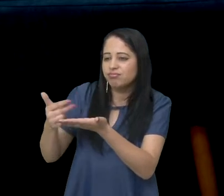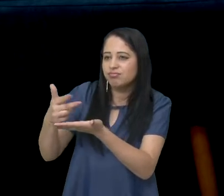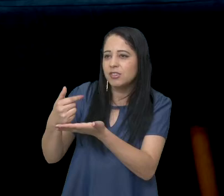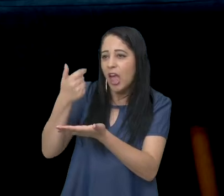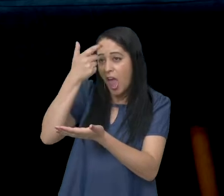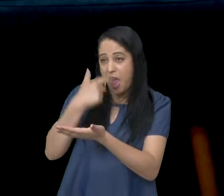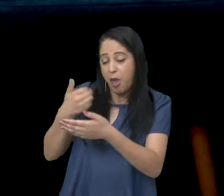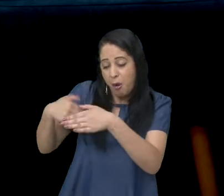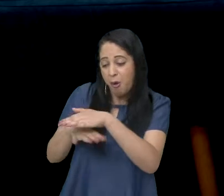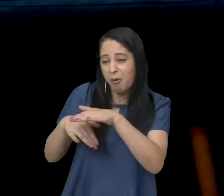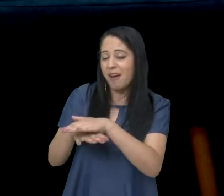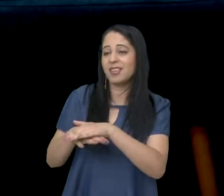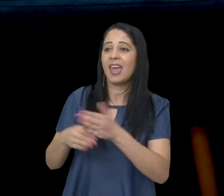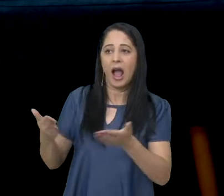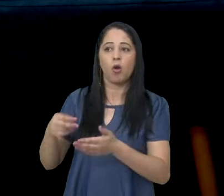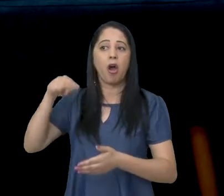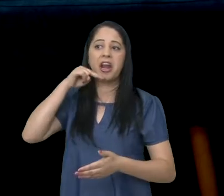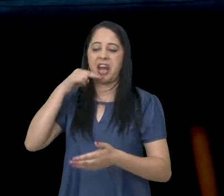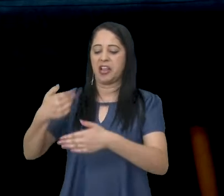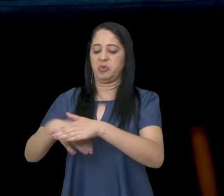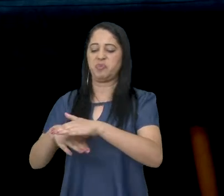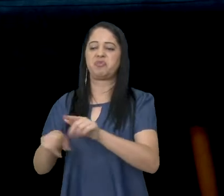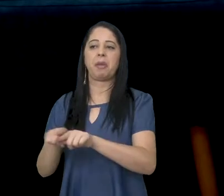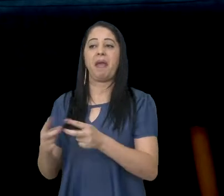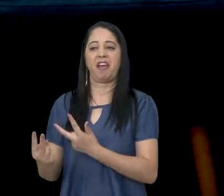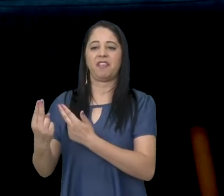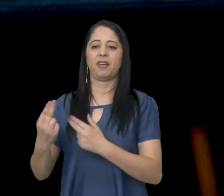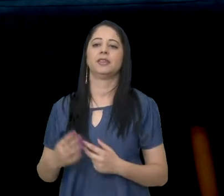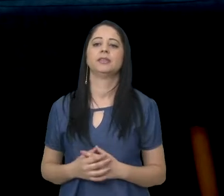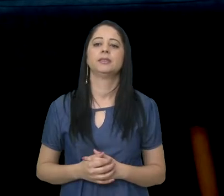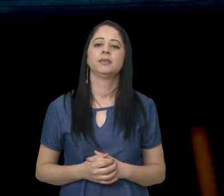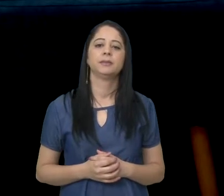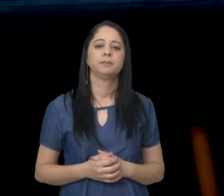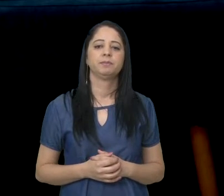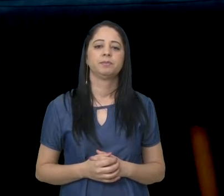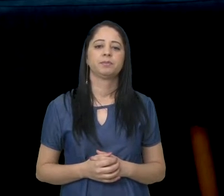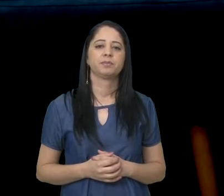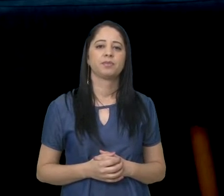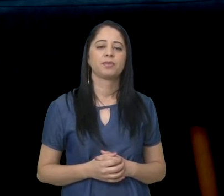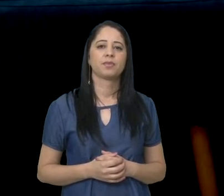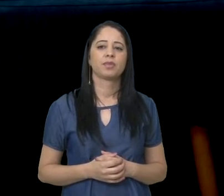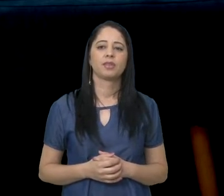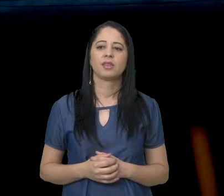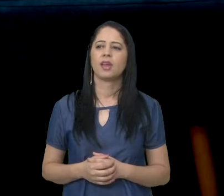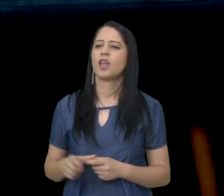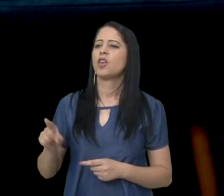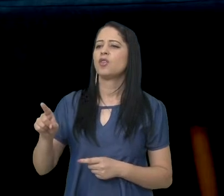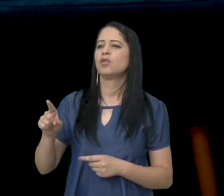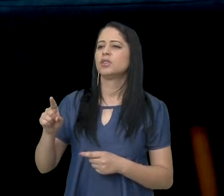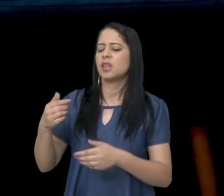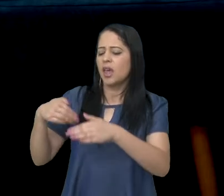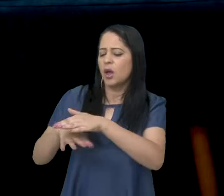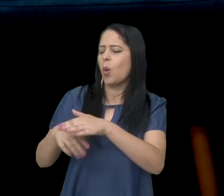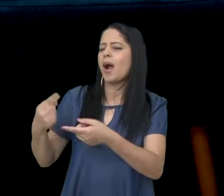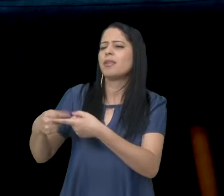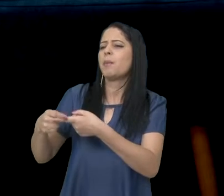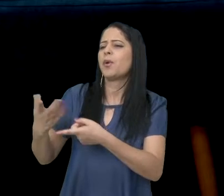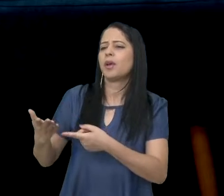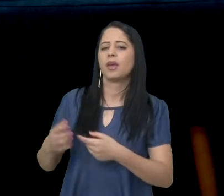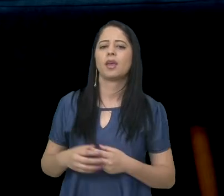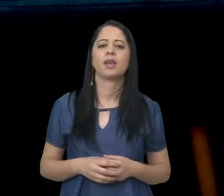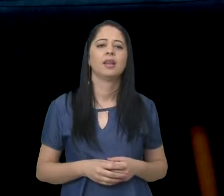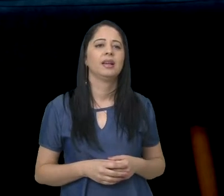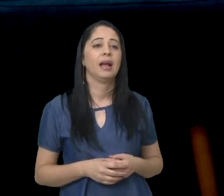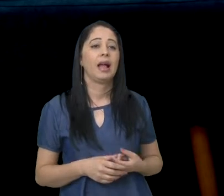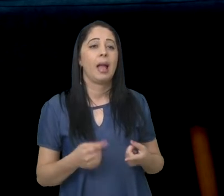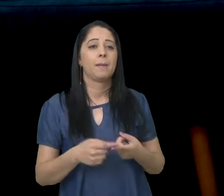do meu neto agora também. E o que te traz essa lembrança? O que faz você guardar esses desenhos? Não, primeiro que eu acho